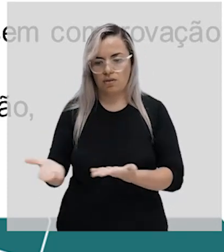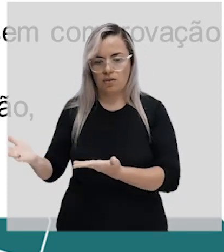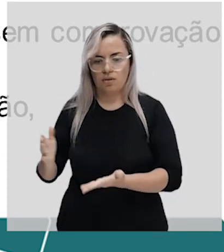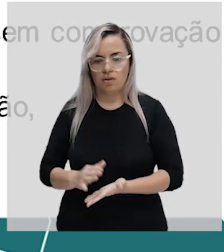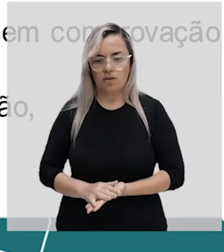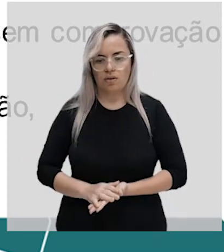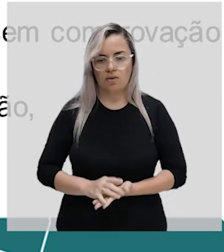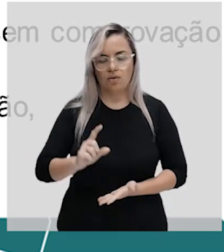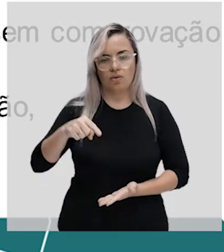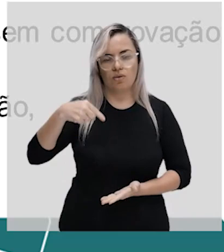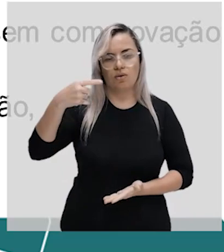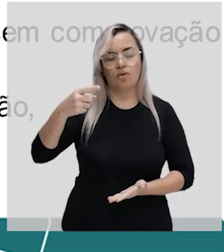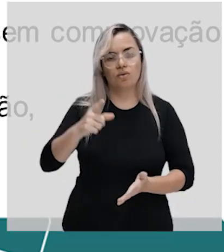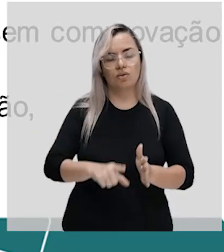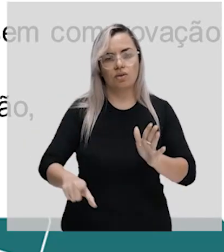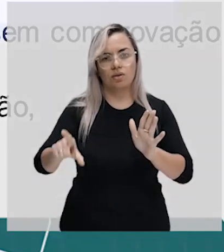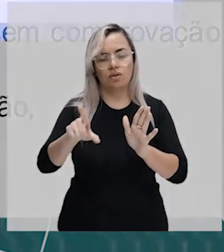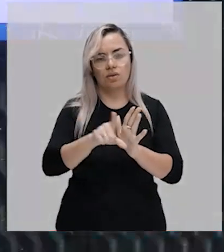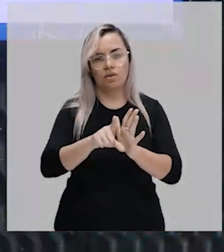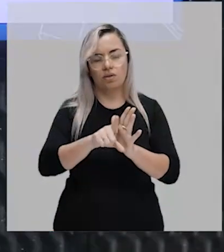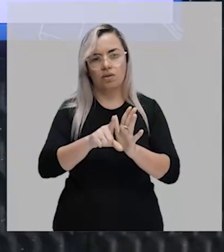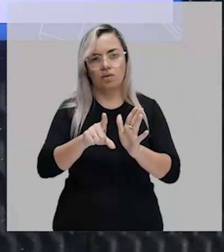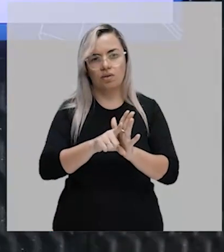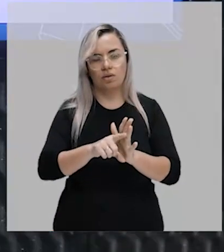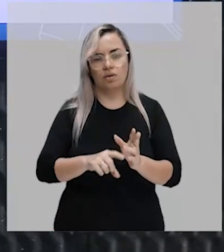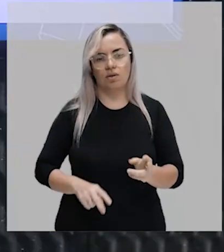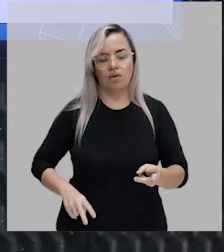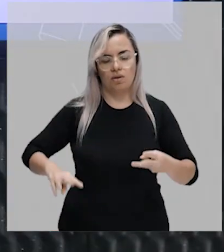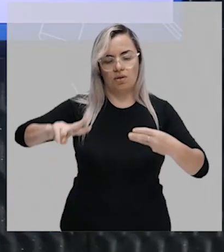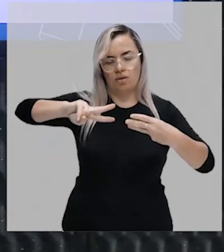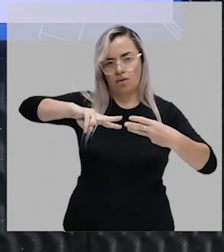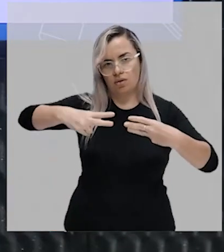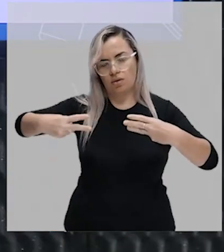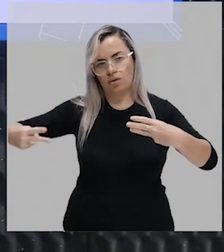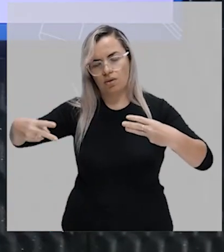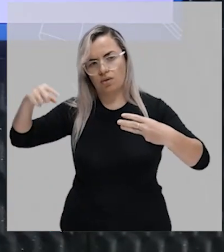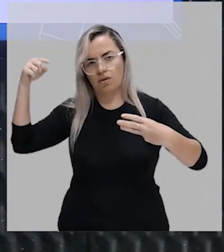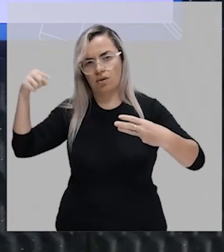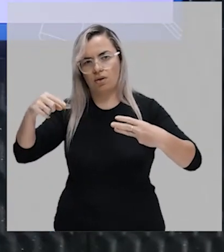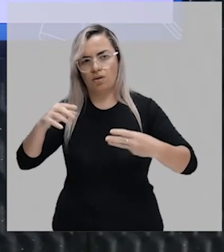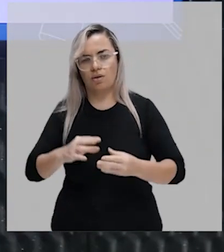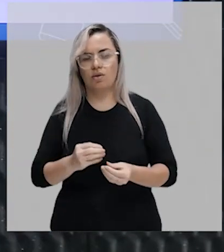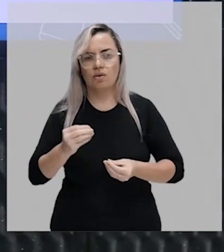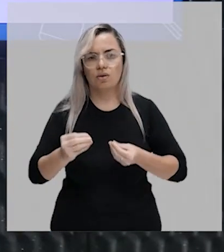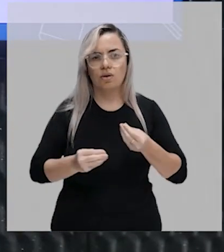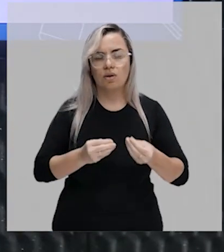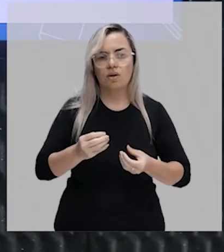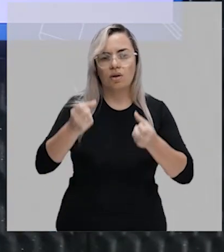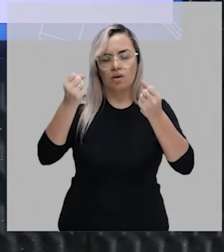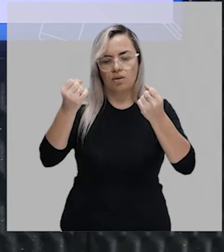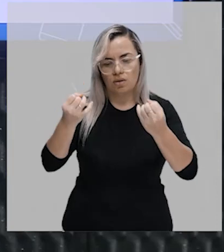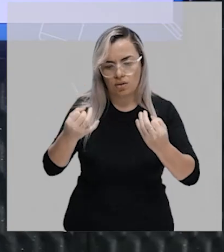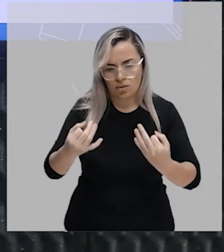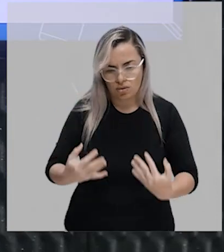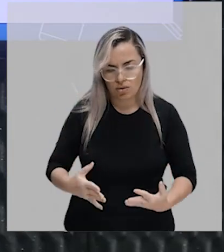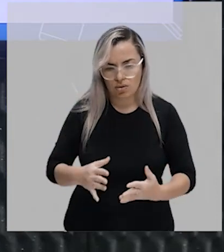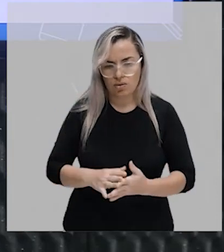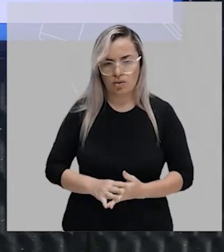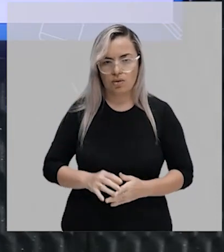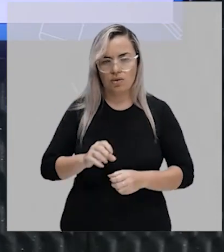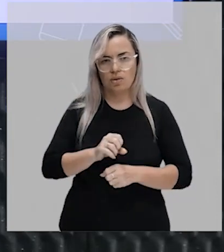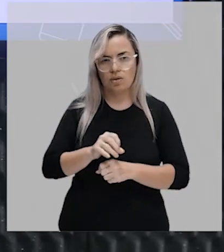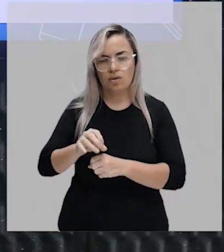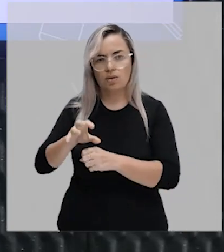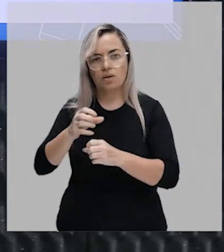Outro tipo de lei, pessoal, as leis de Mendel, tá? Que são as leis que falam sobre a transmissão das